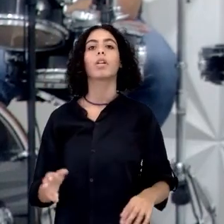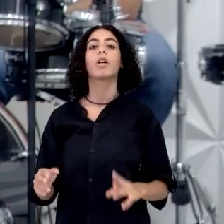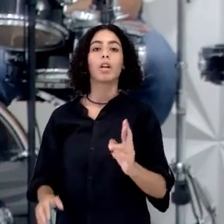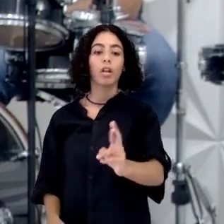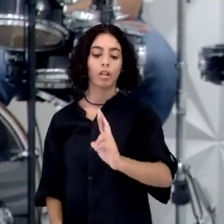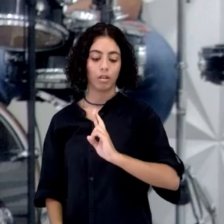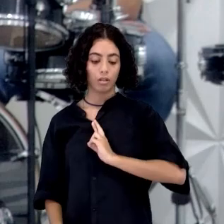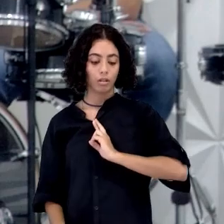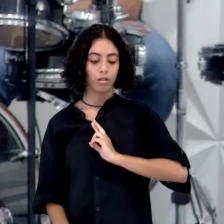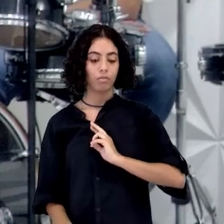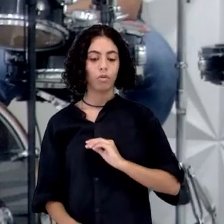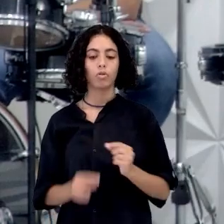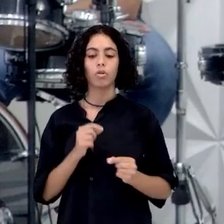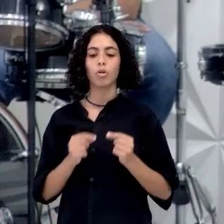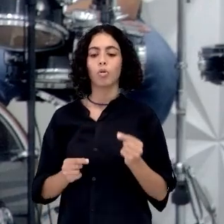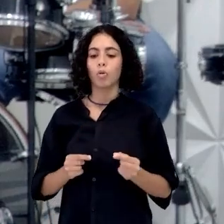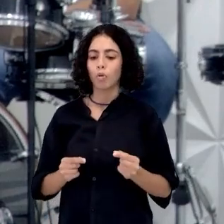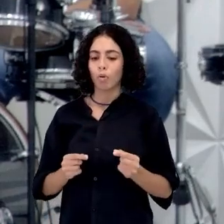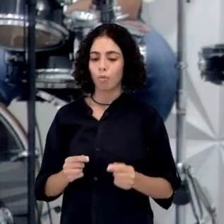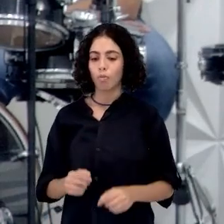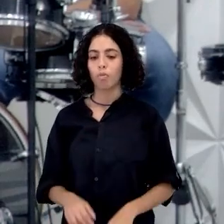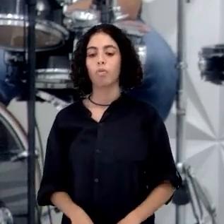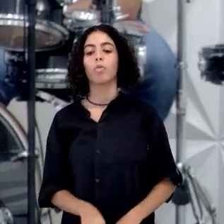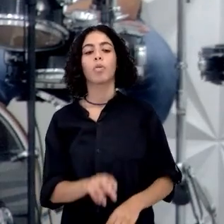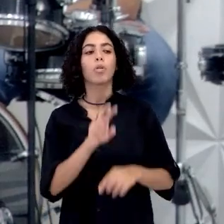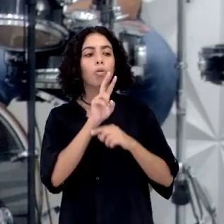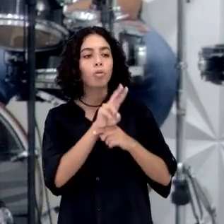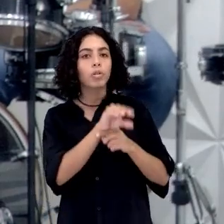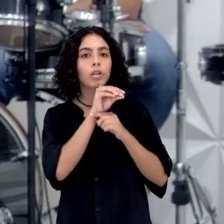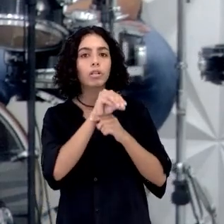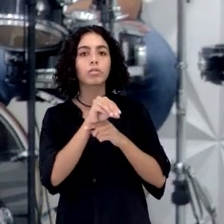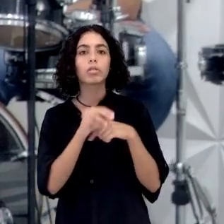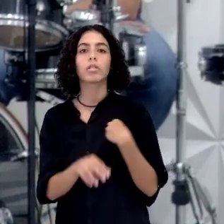mundo, está justamente aqui no texto sagrado.